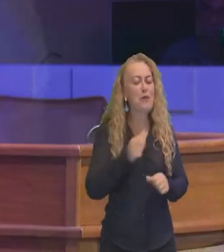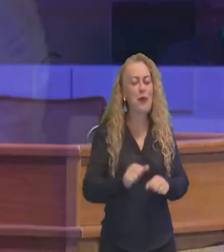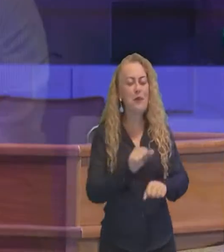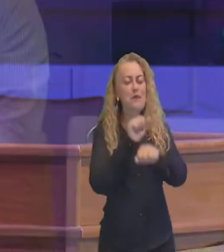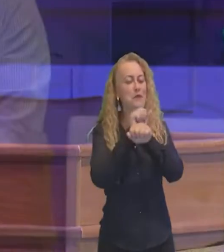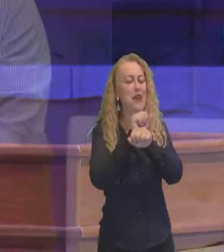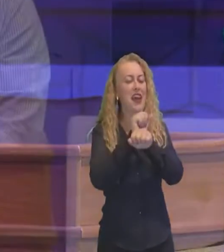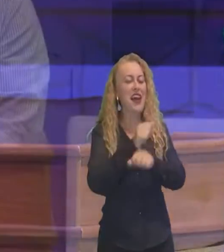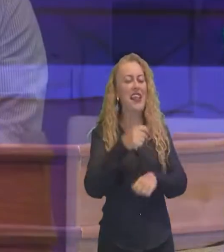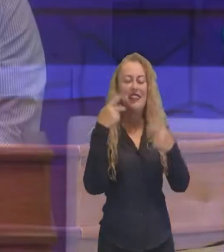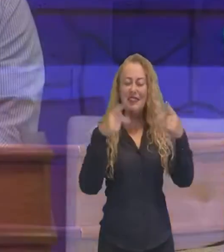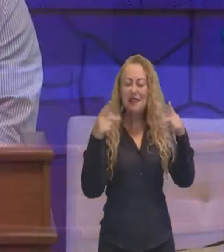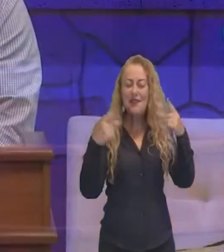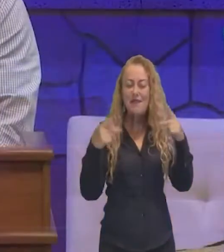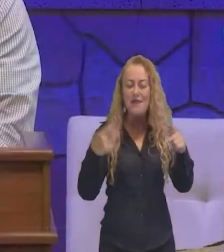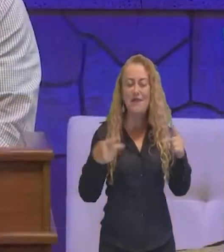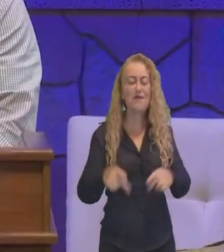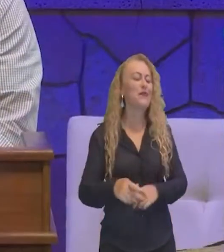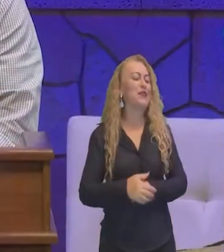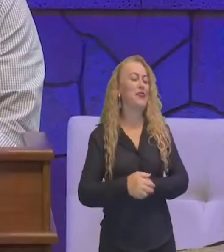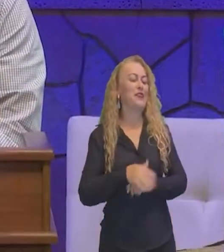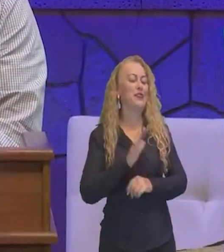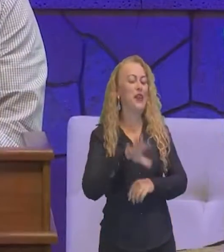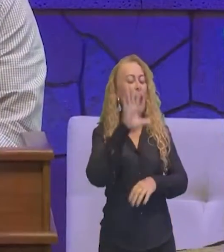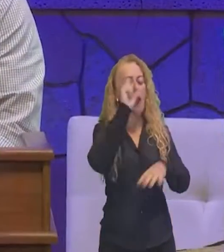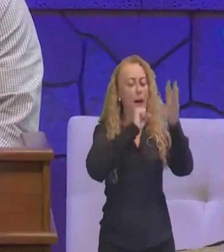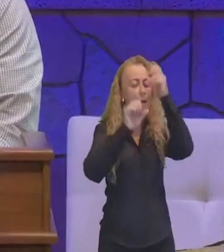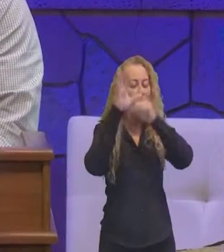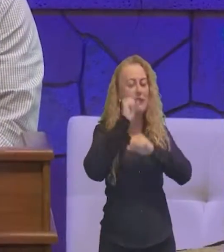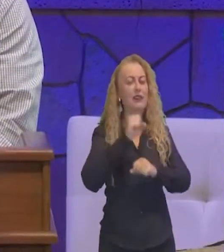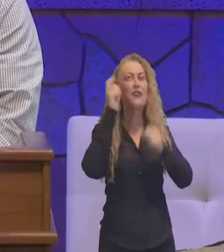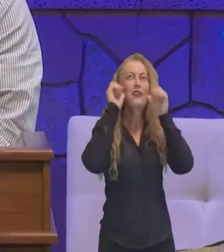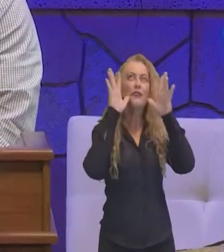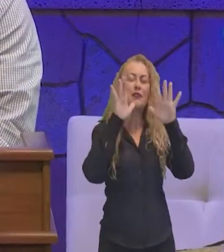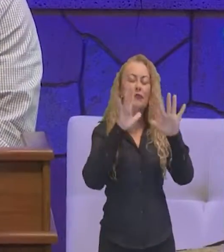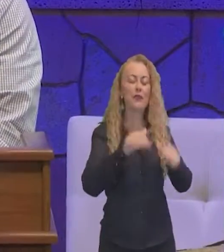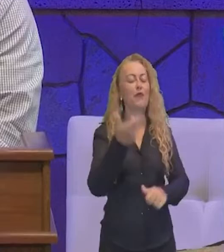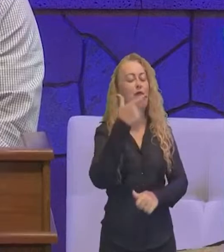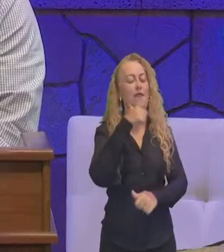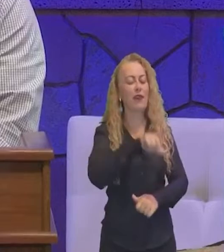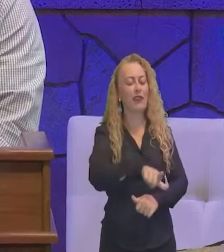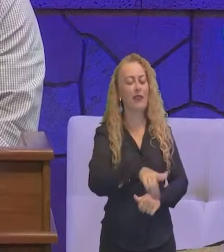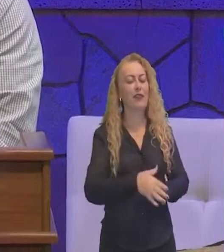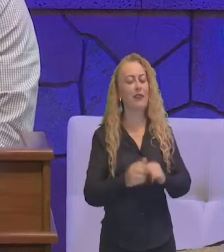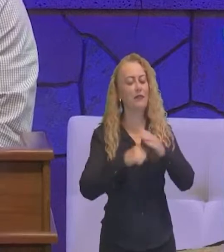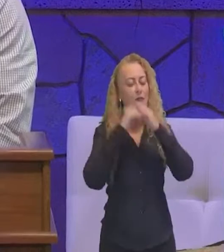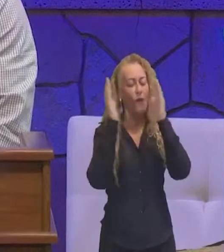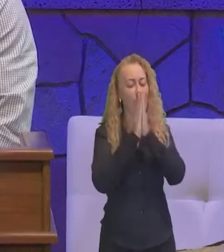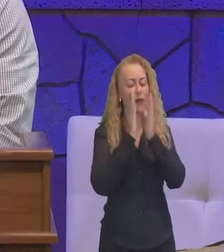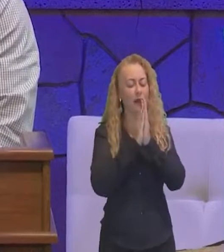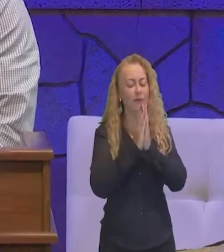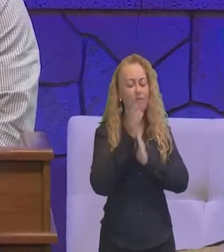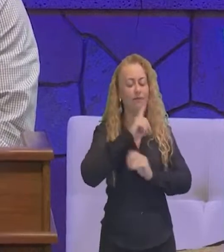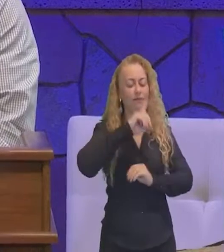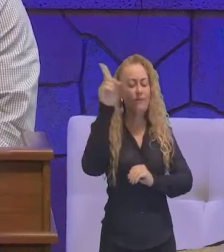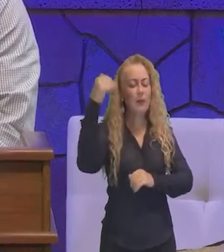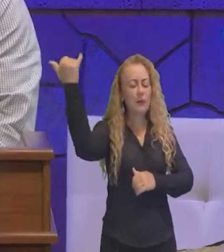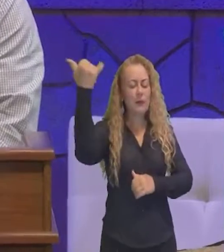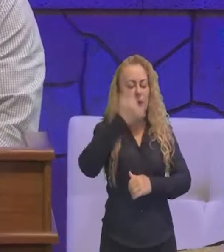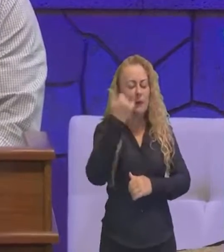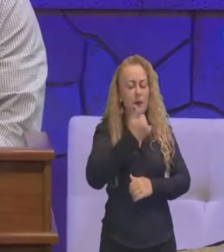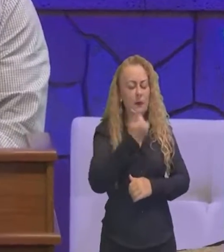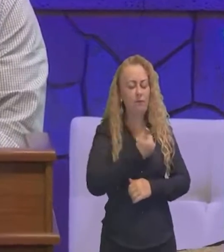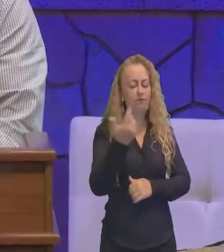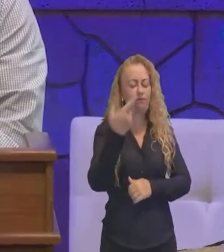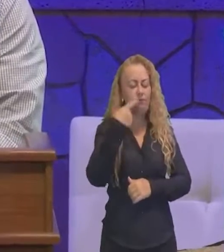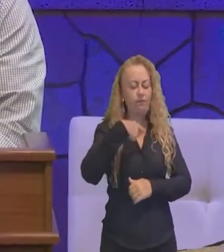prática ministerial com o pastor Vitor. Que Deus o abençoe mais uma vez, pastor. Oremos. Deus, fala mais uma vez através